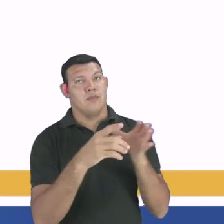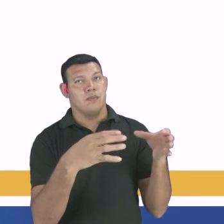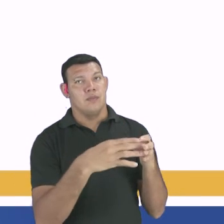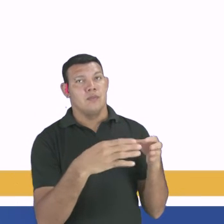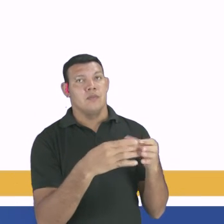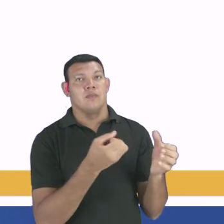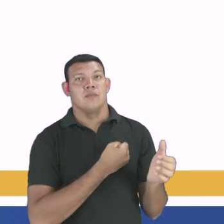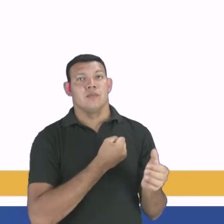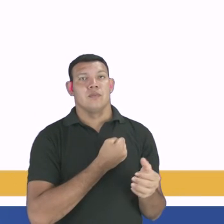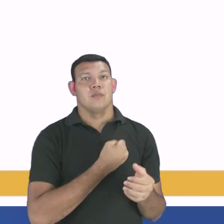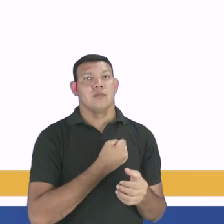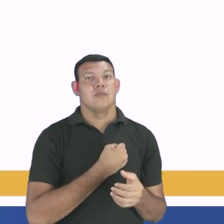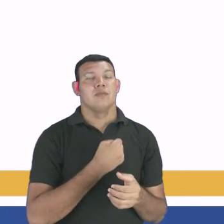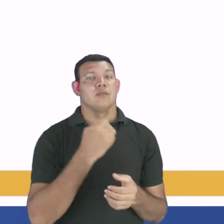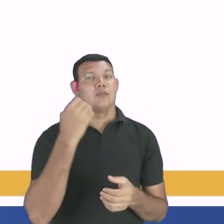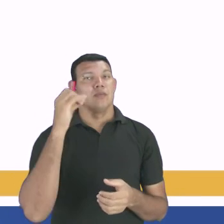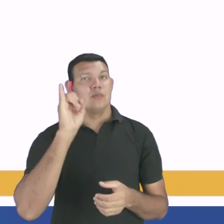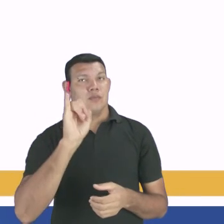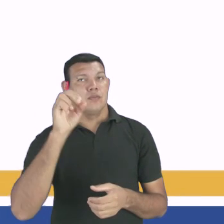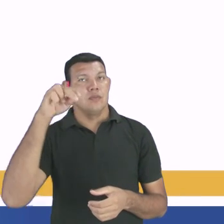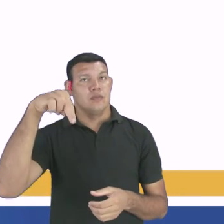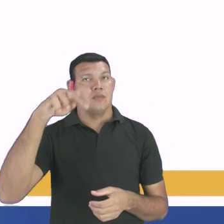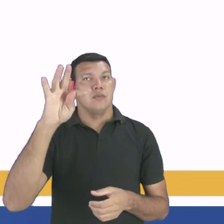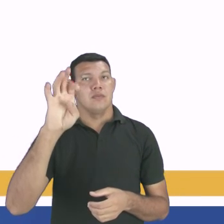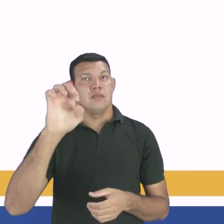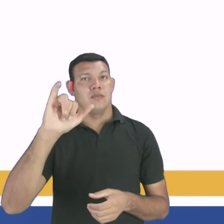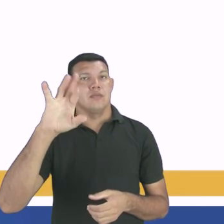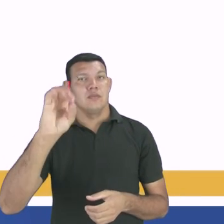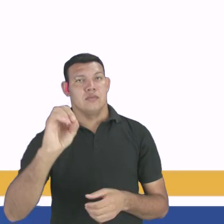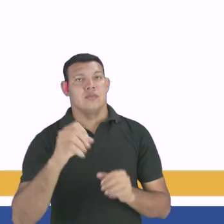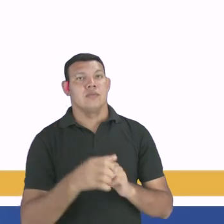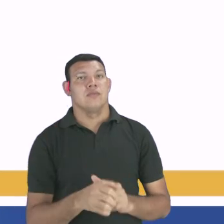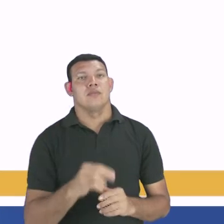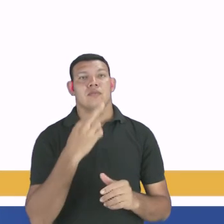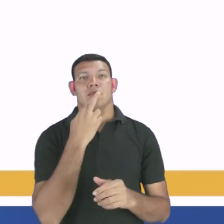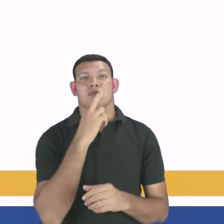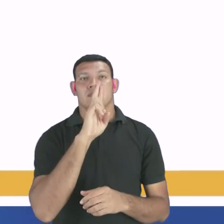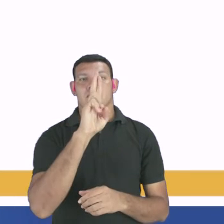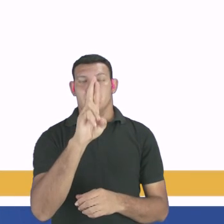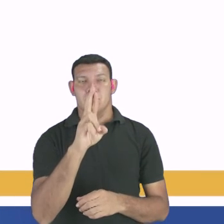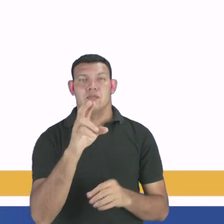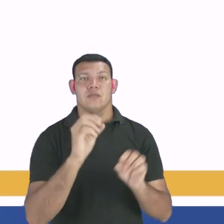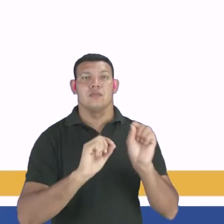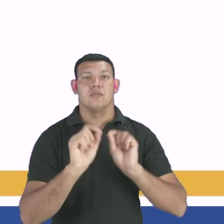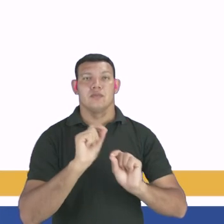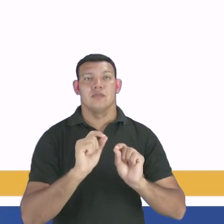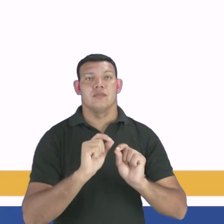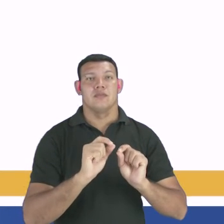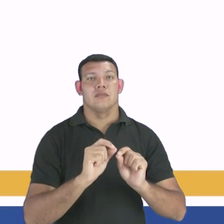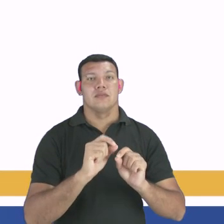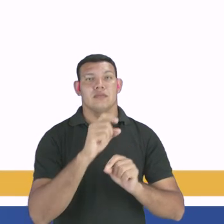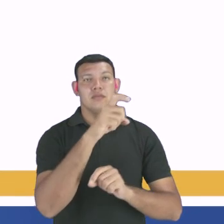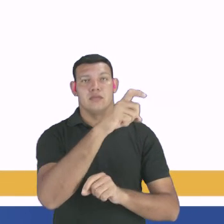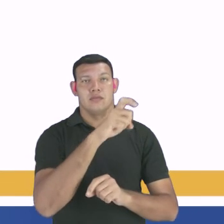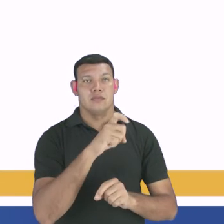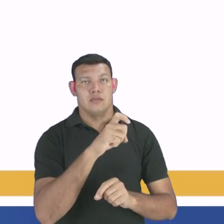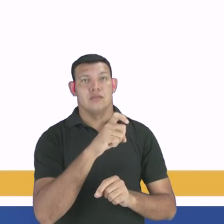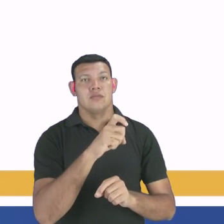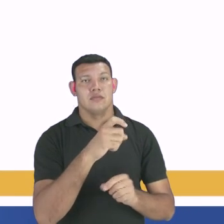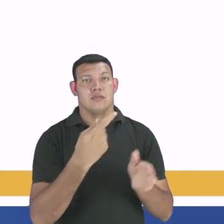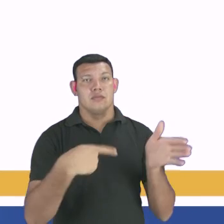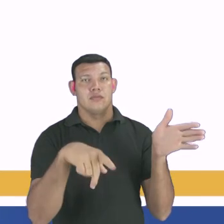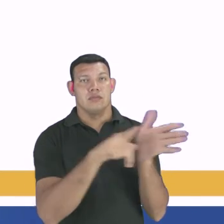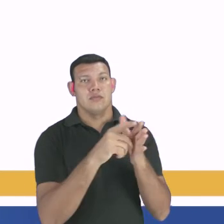solução será x pertence aos reais tá o que x = a + cap